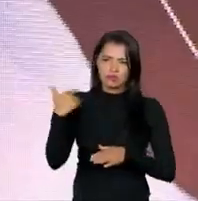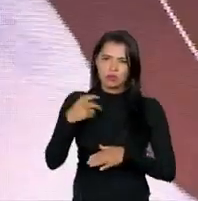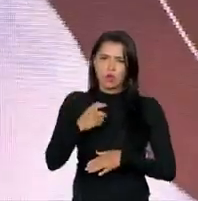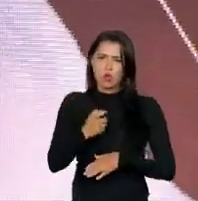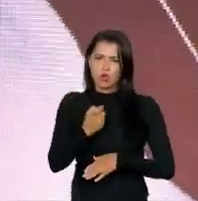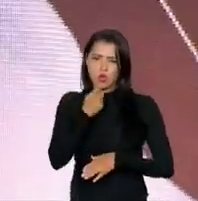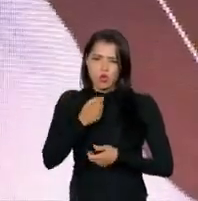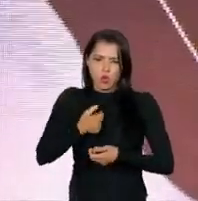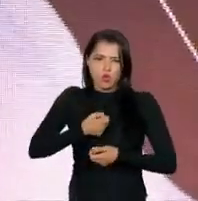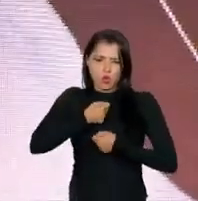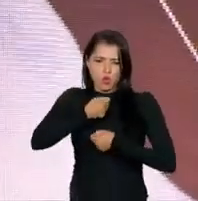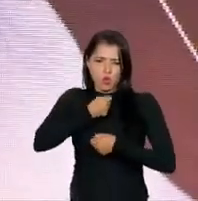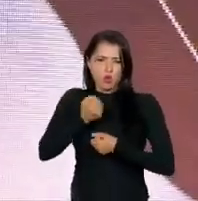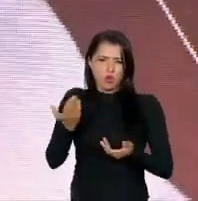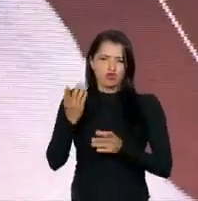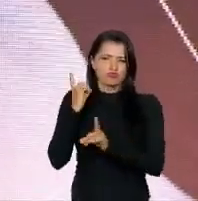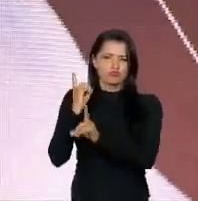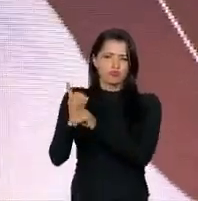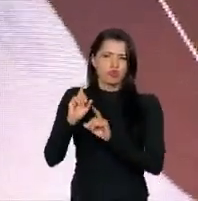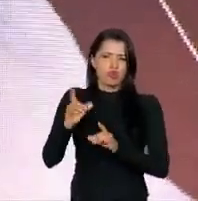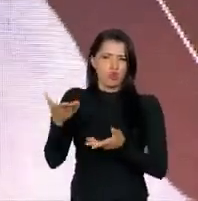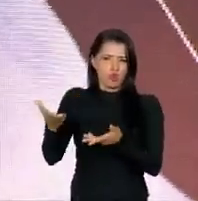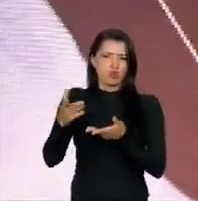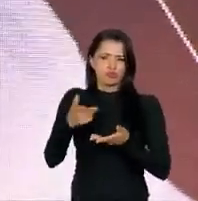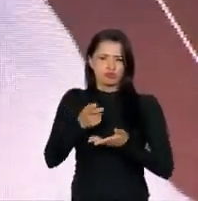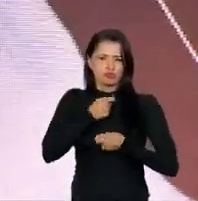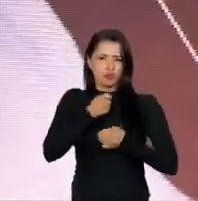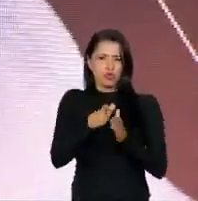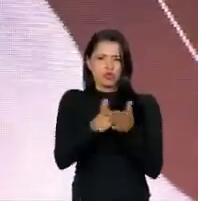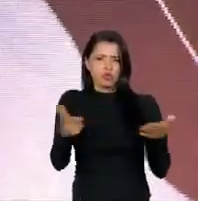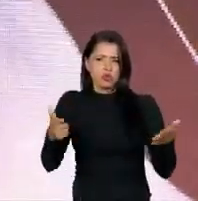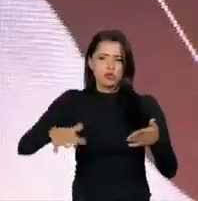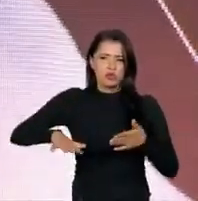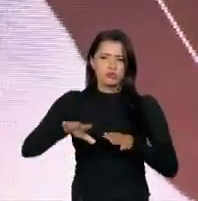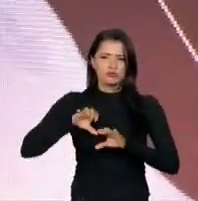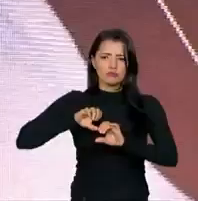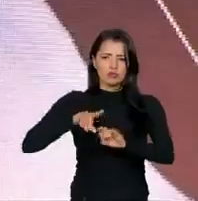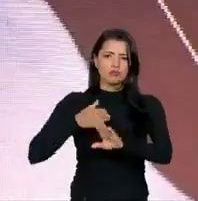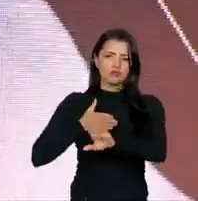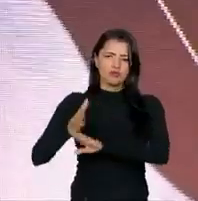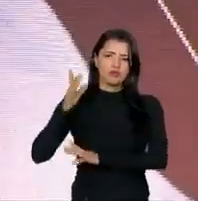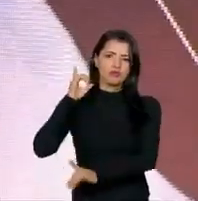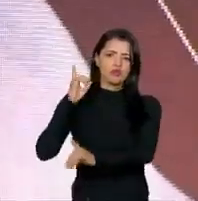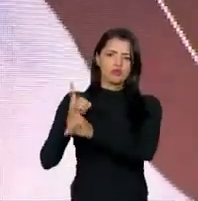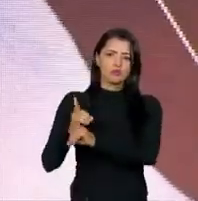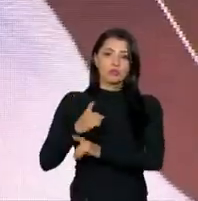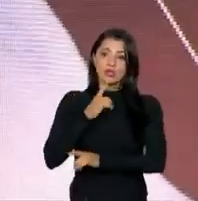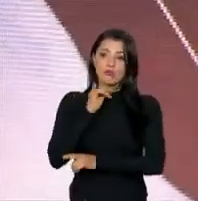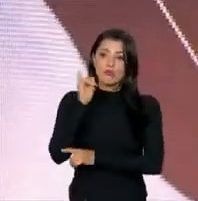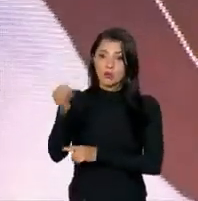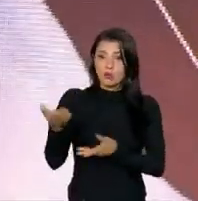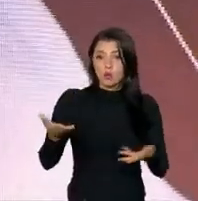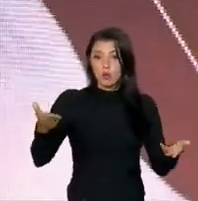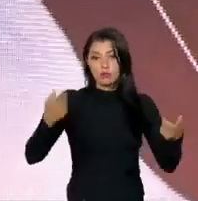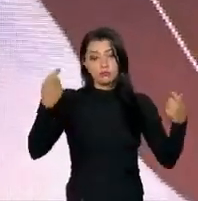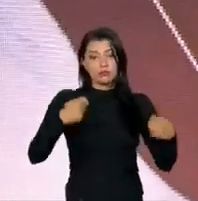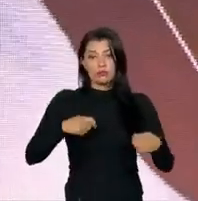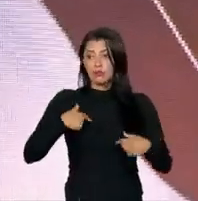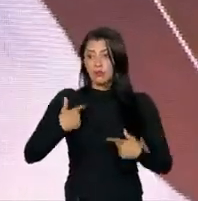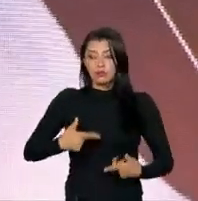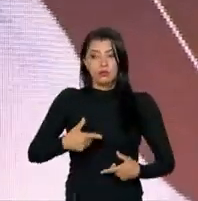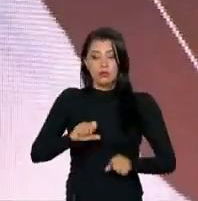participando de um encontro de jornalistas do Brasil inteiro na área da educação, e eu tinha disse hoje que a gente precisa se